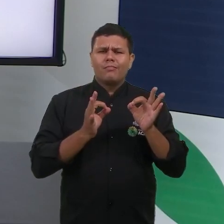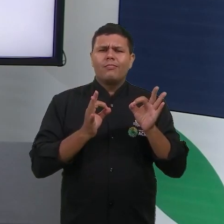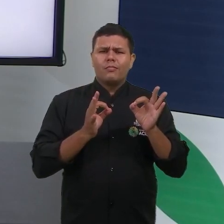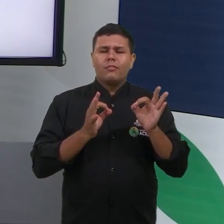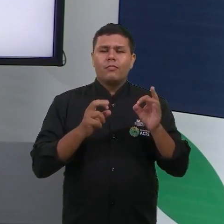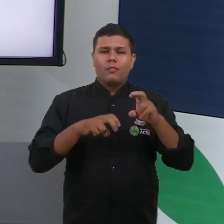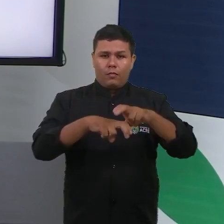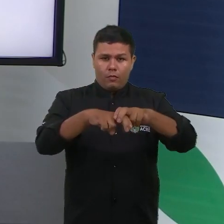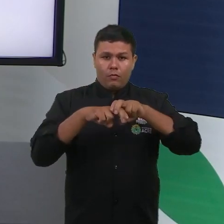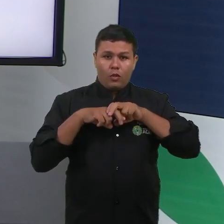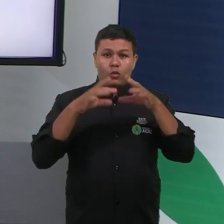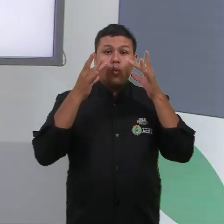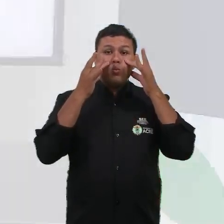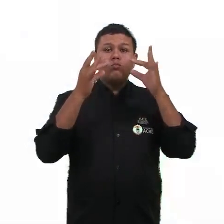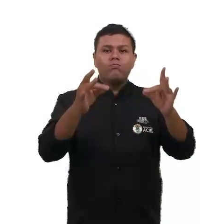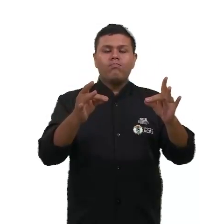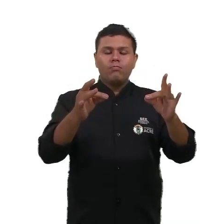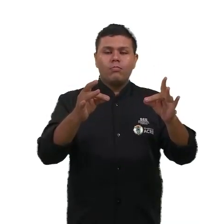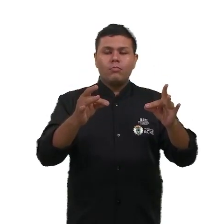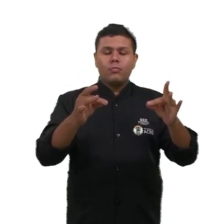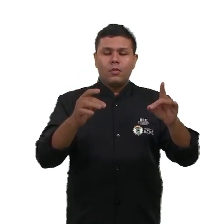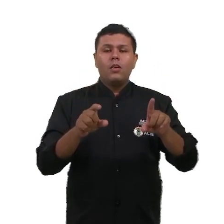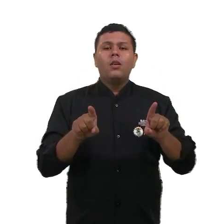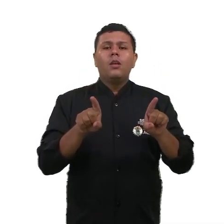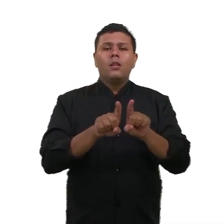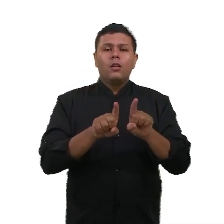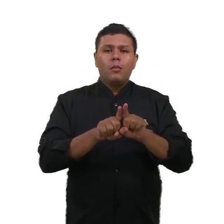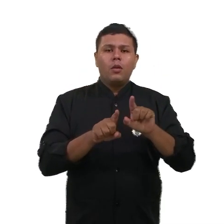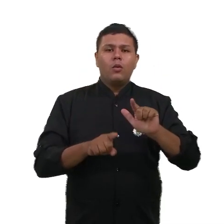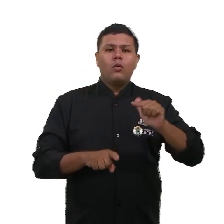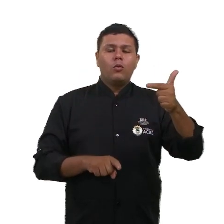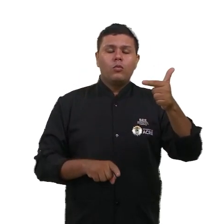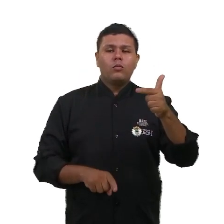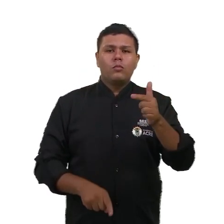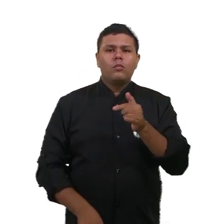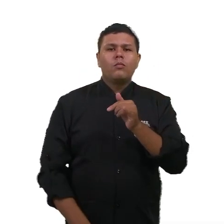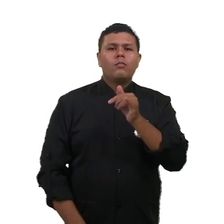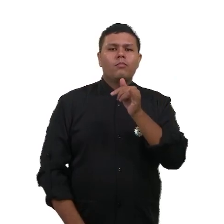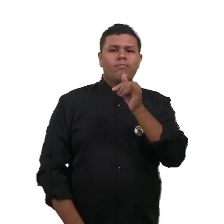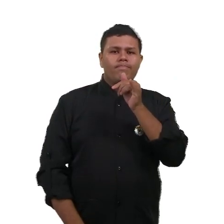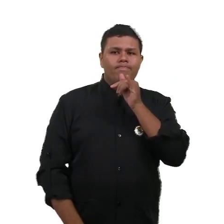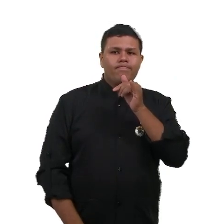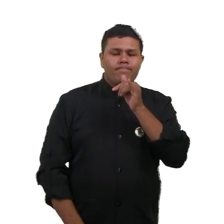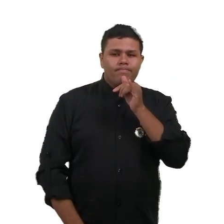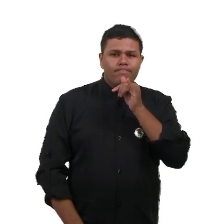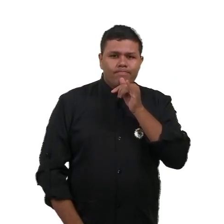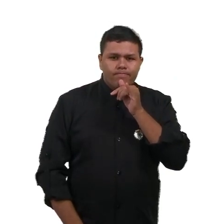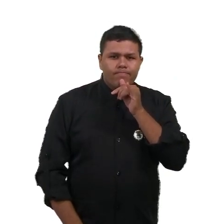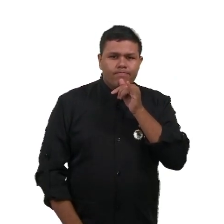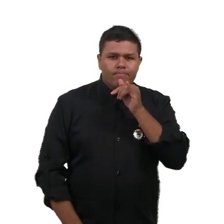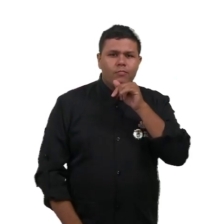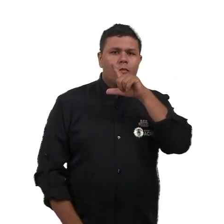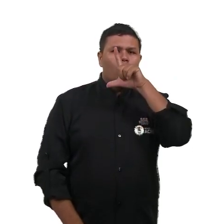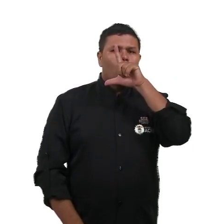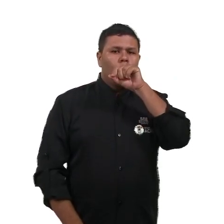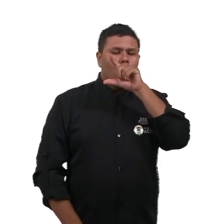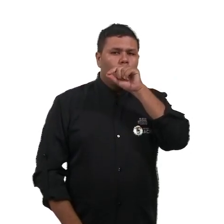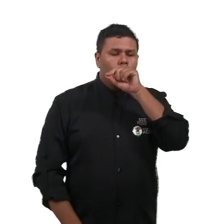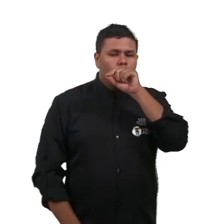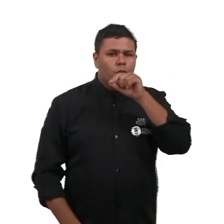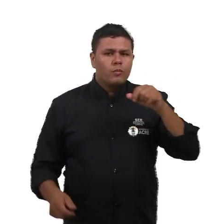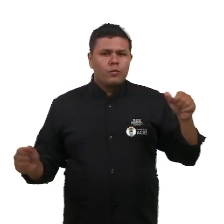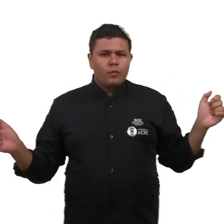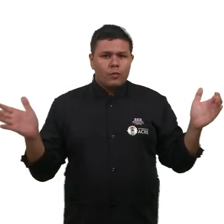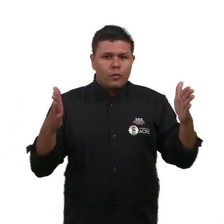merece destaque. Olha, outro exemplo aqui, que temos aqui, das aves aquáticas. O que acontece? Antes